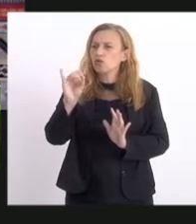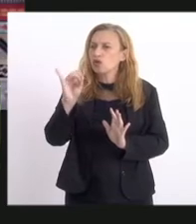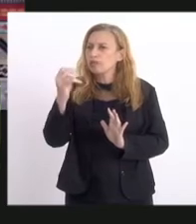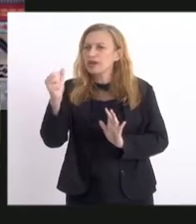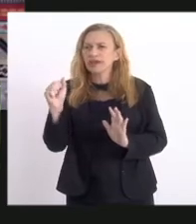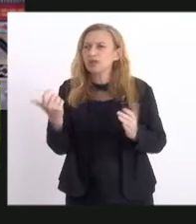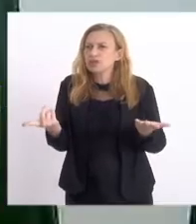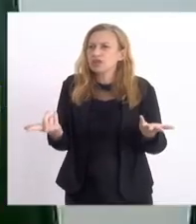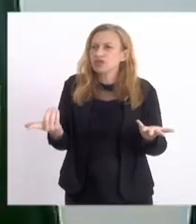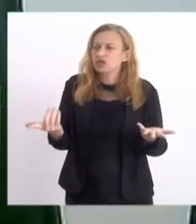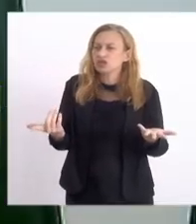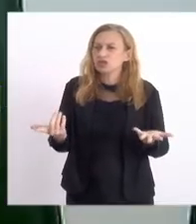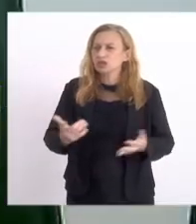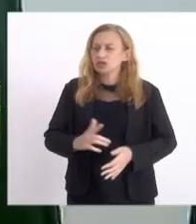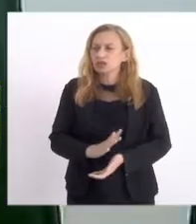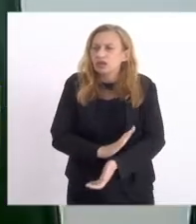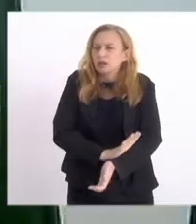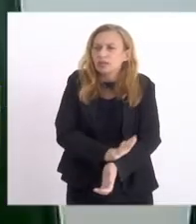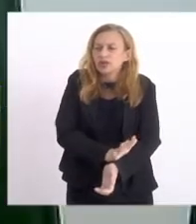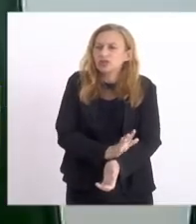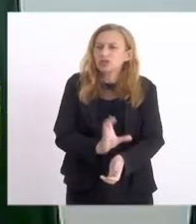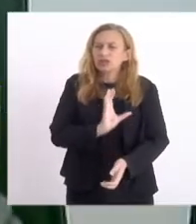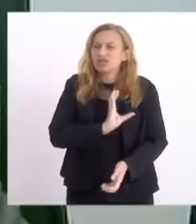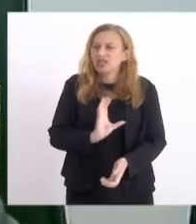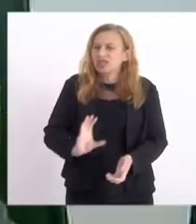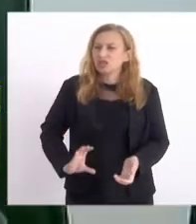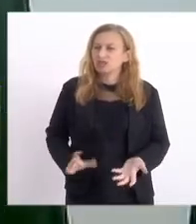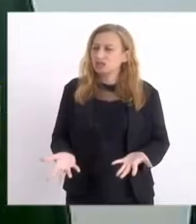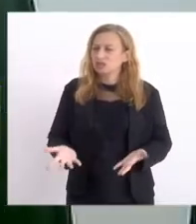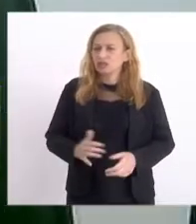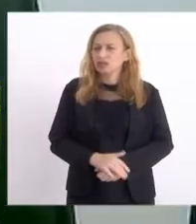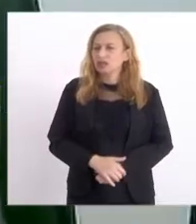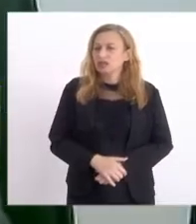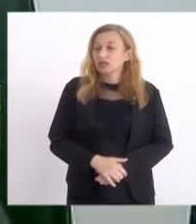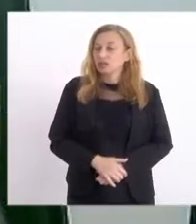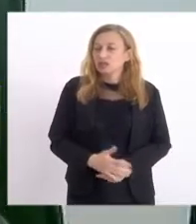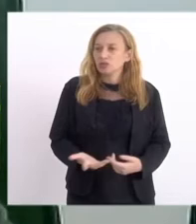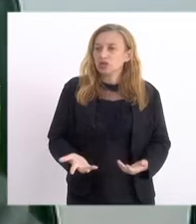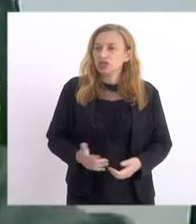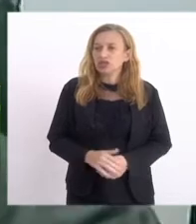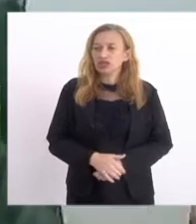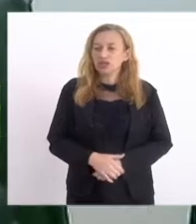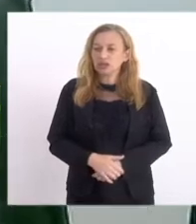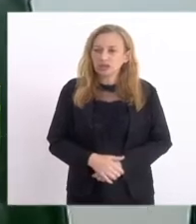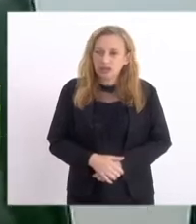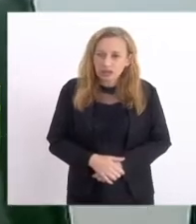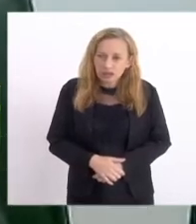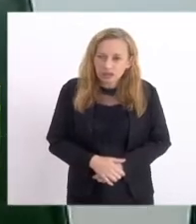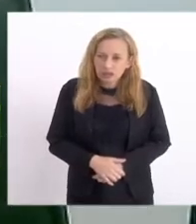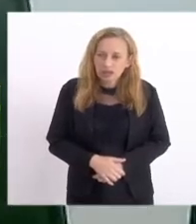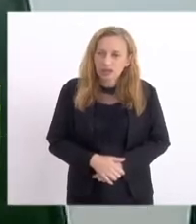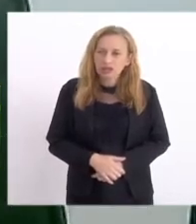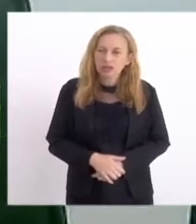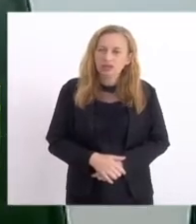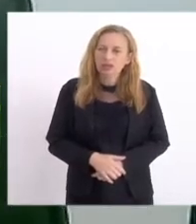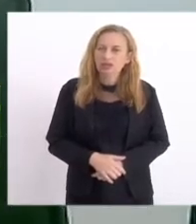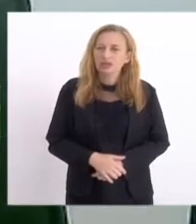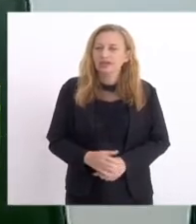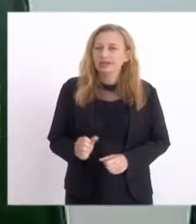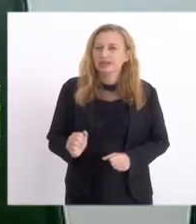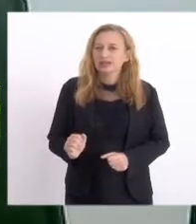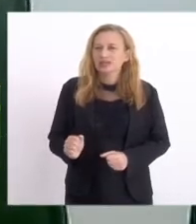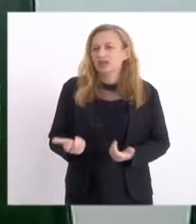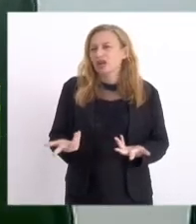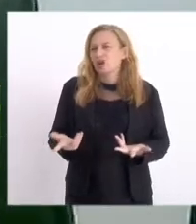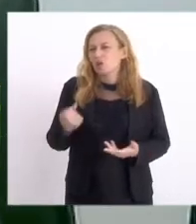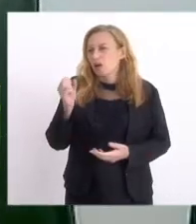Eu acho que há, de uma certa maneira, que há, de fato, nos extremos, um exagero absurdo no que